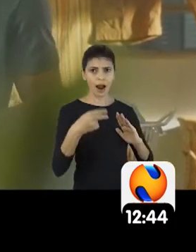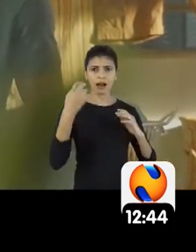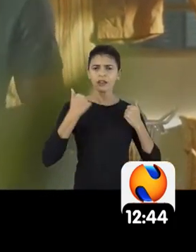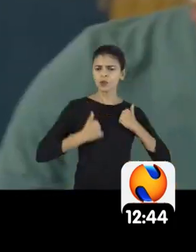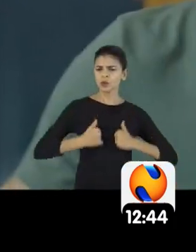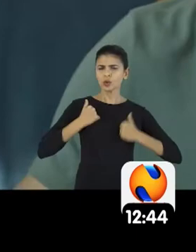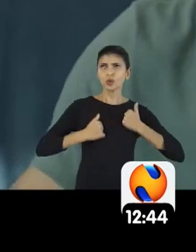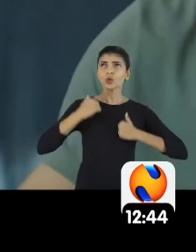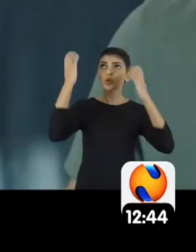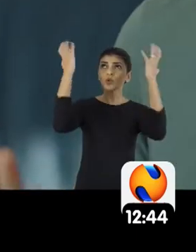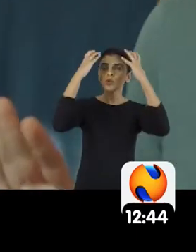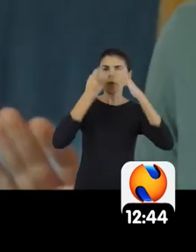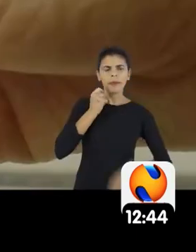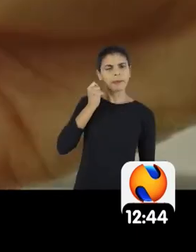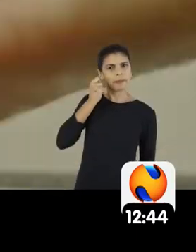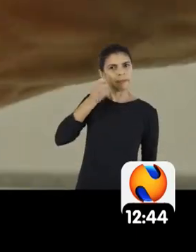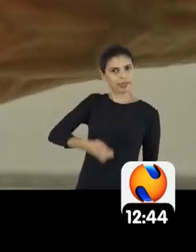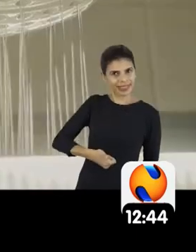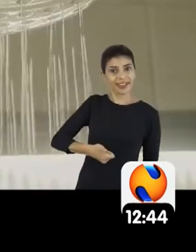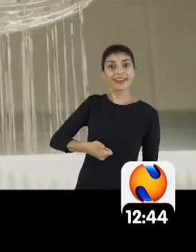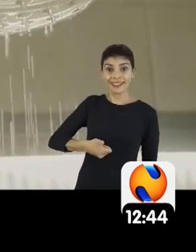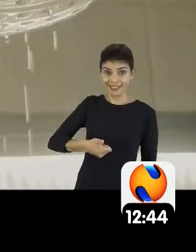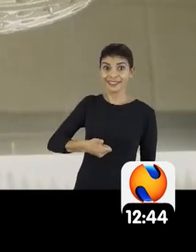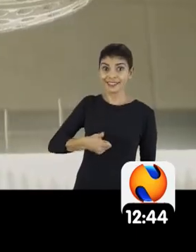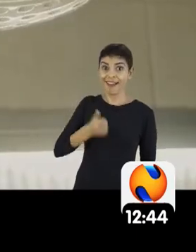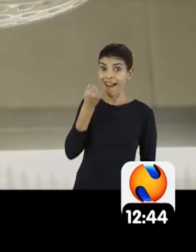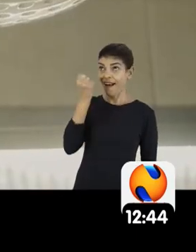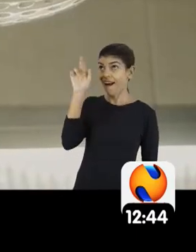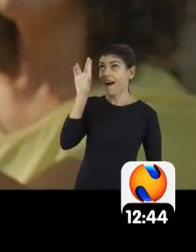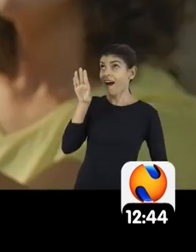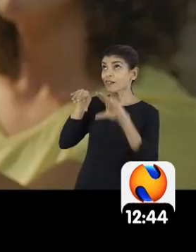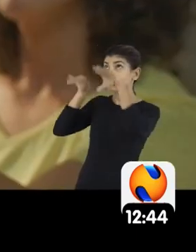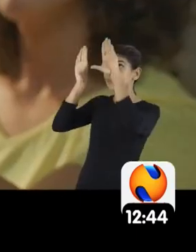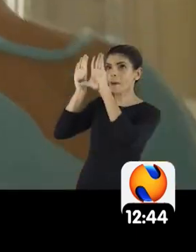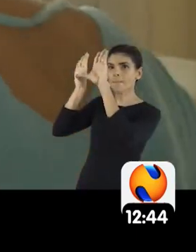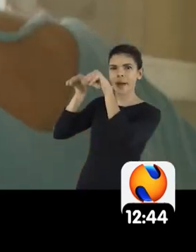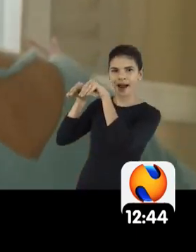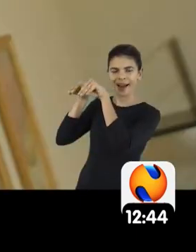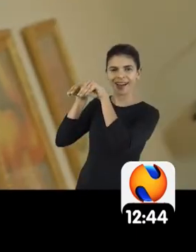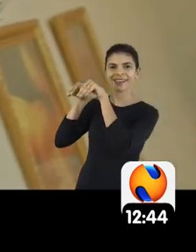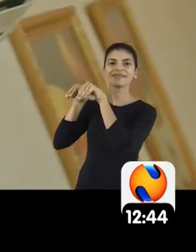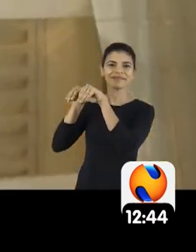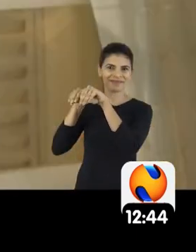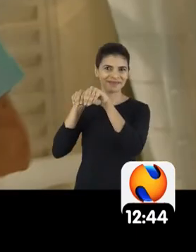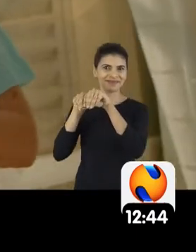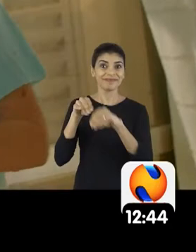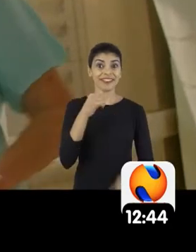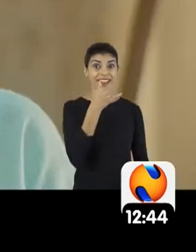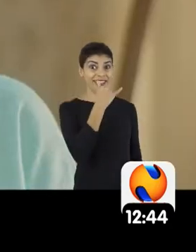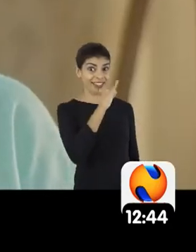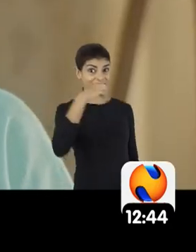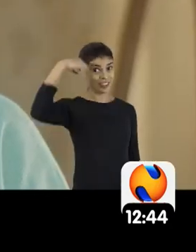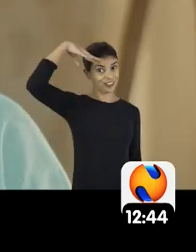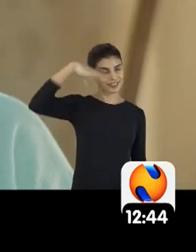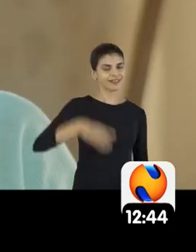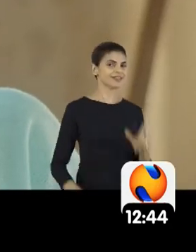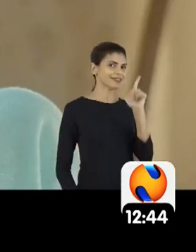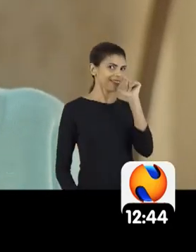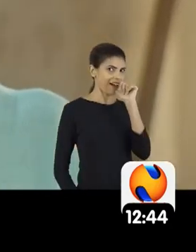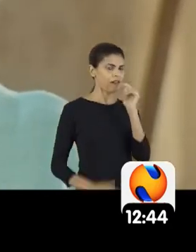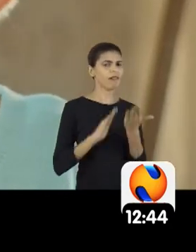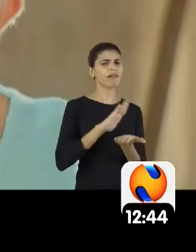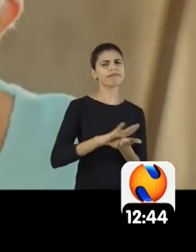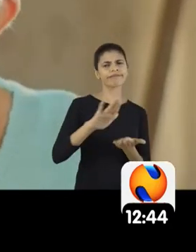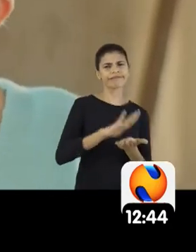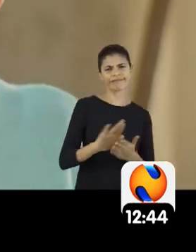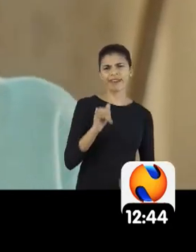em uso, tire da tomada. Tome banhos mais curtos. Desligue o ar-condicionado. Energia e água.